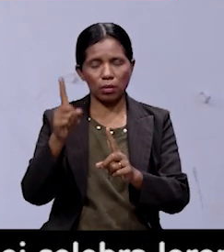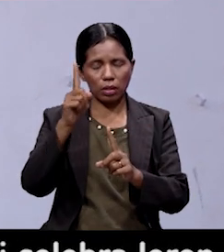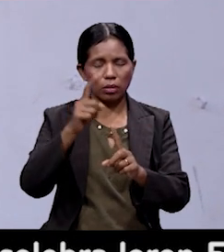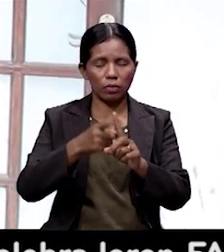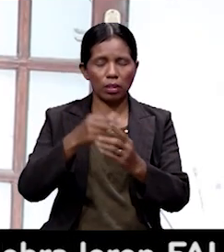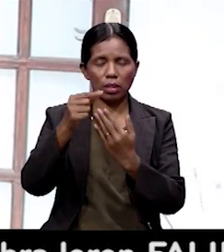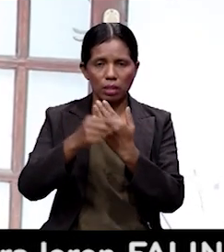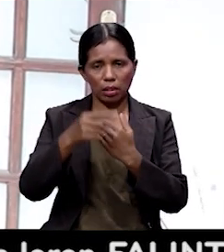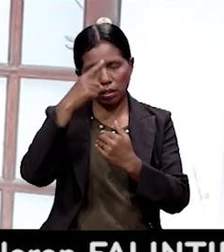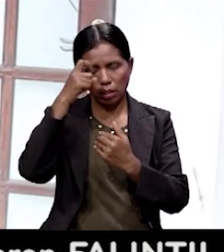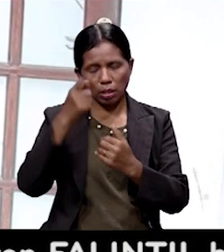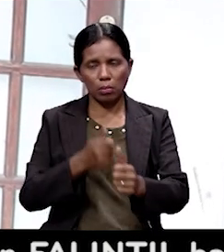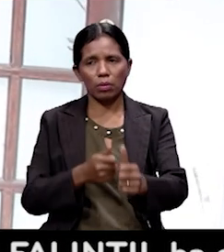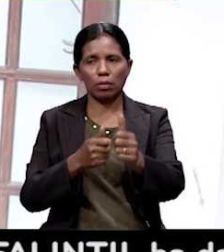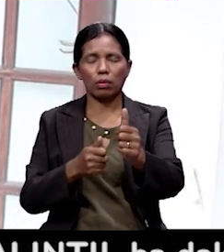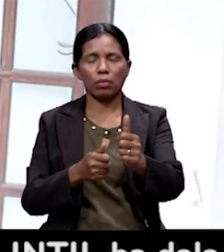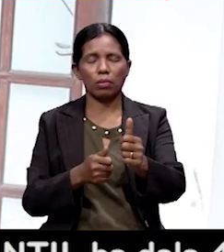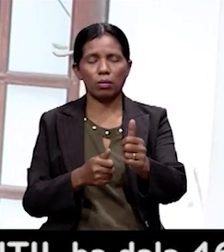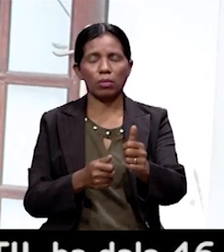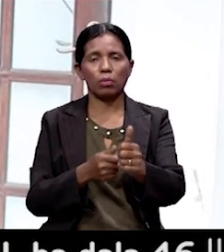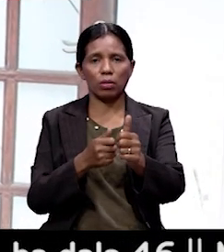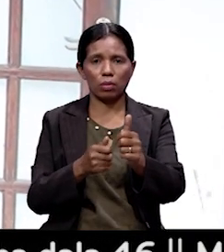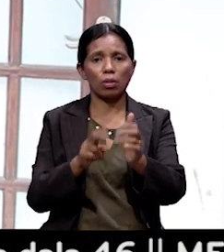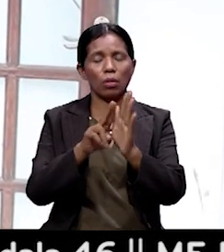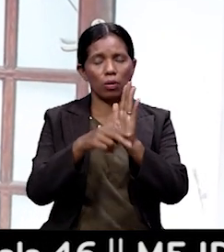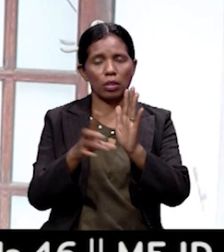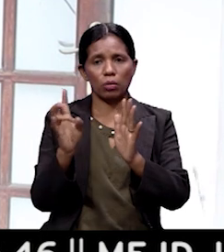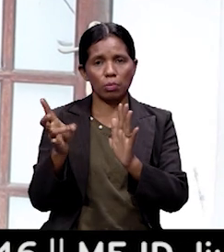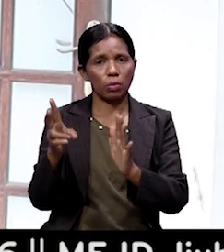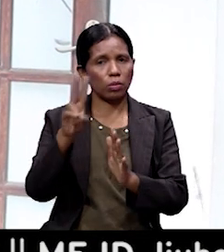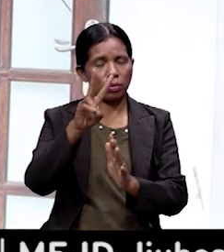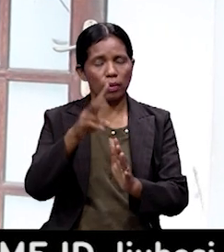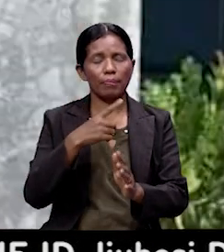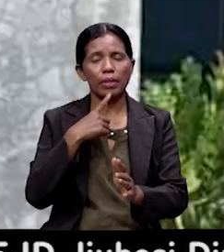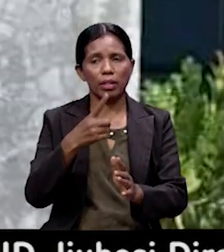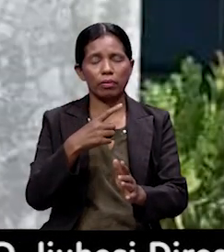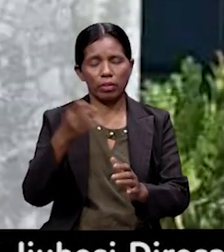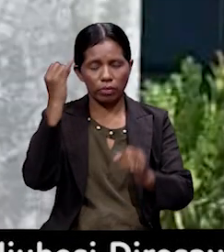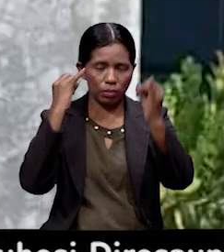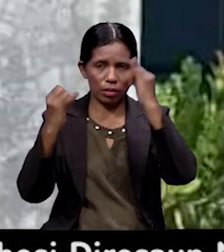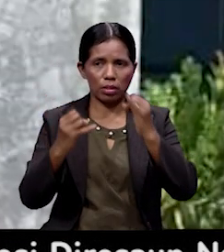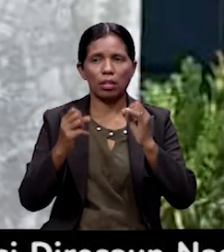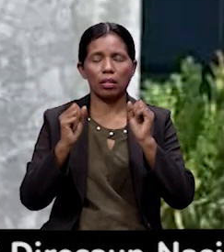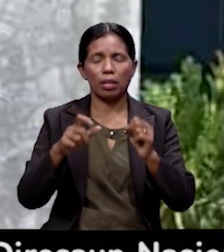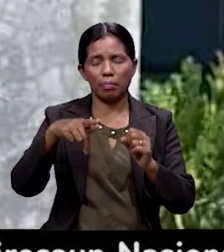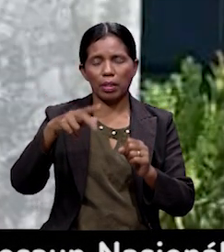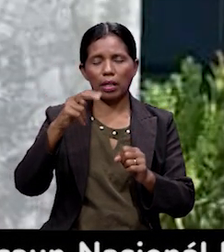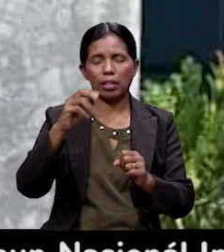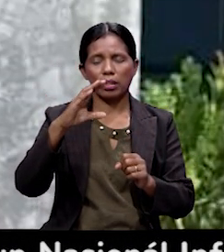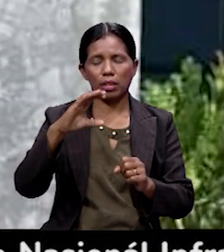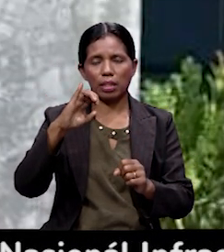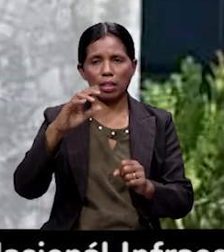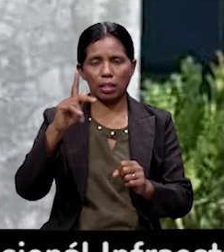cumpri ona sele detensão oras hitu nulu resing rua. Mas que informação ne espalha ia público katak pensi captura suspeito